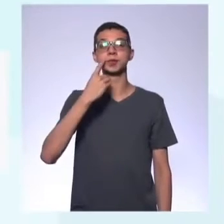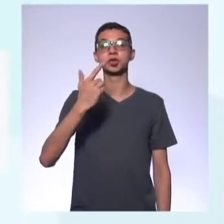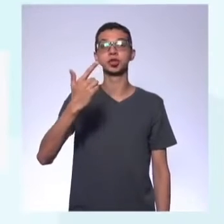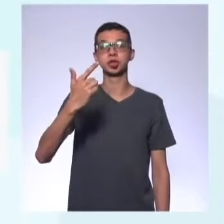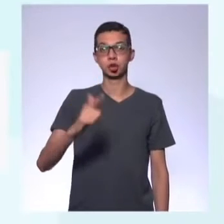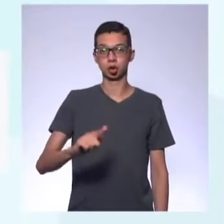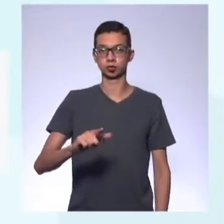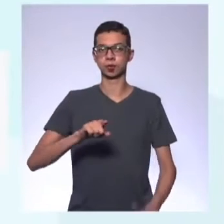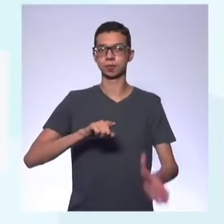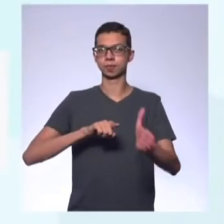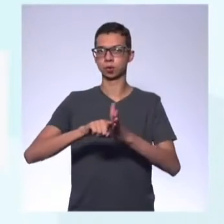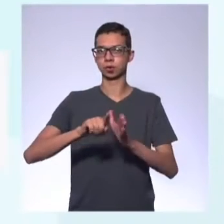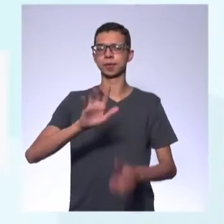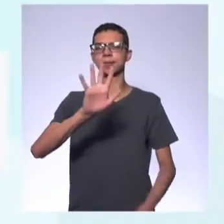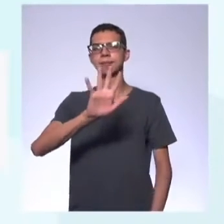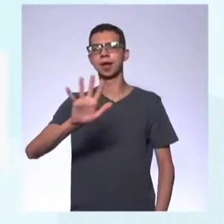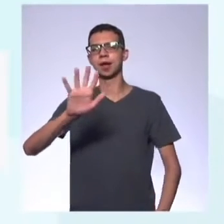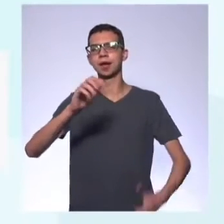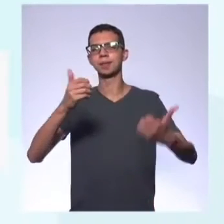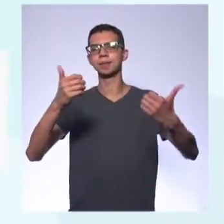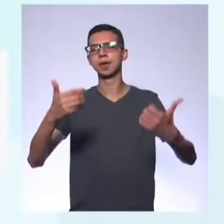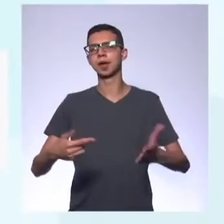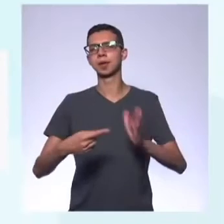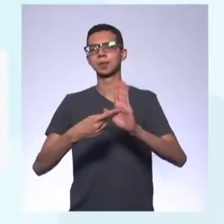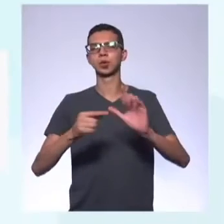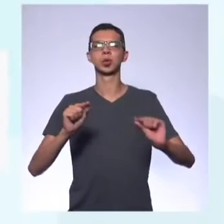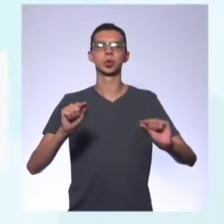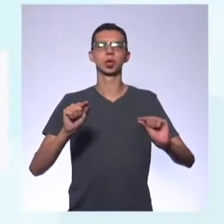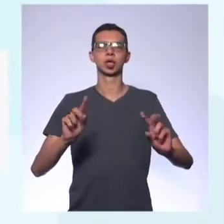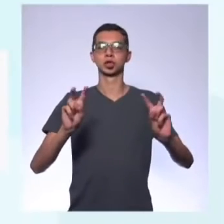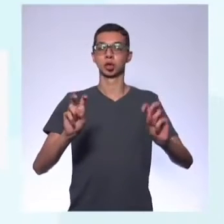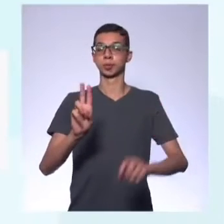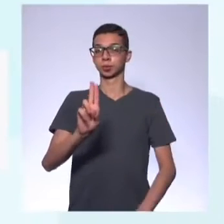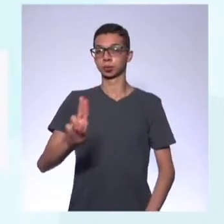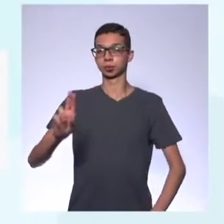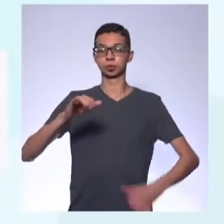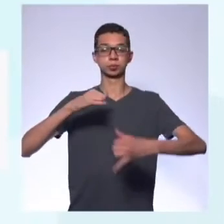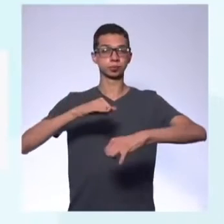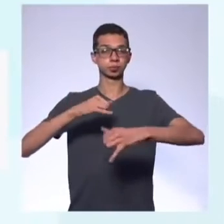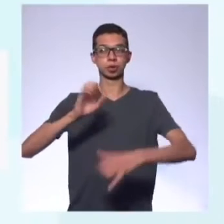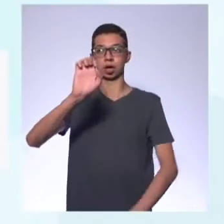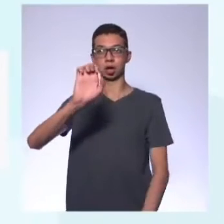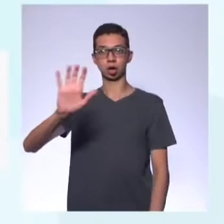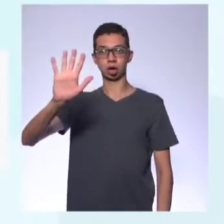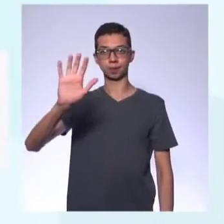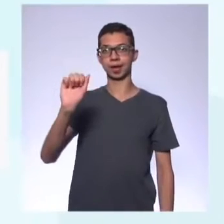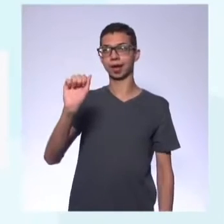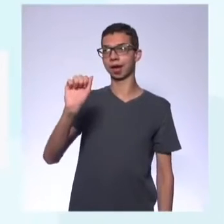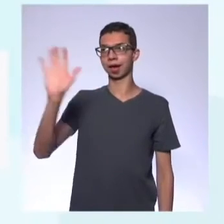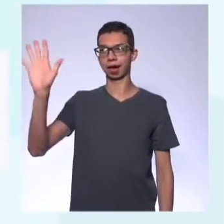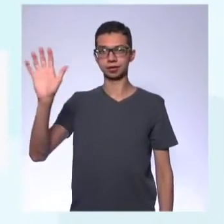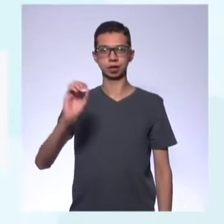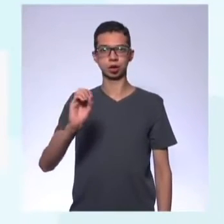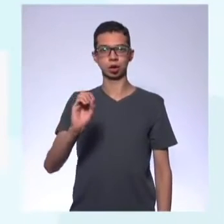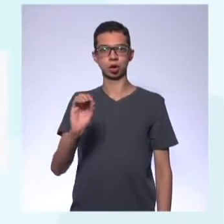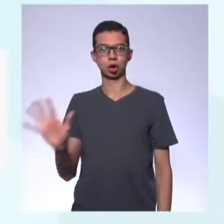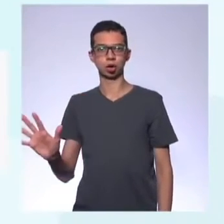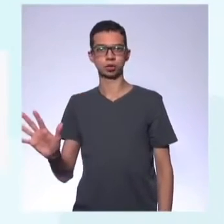que o mapa revela sobre o consumo de eletricidade na Europa, na Ásia e